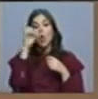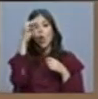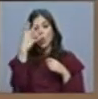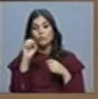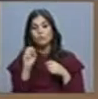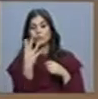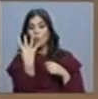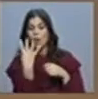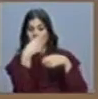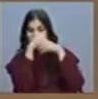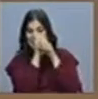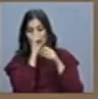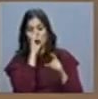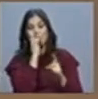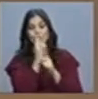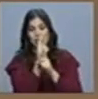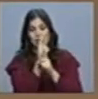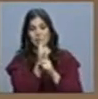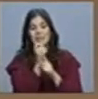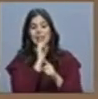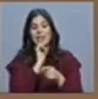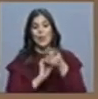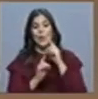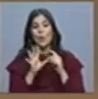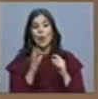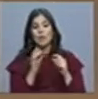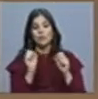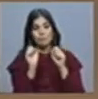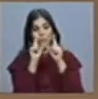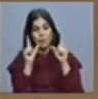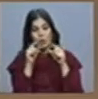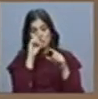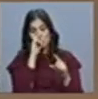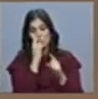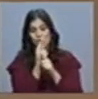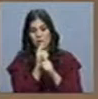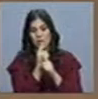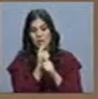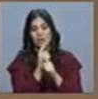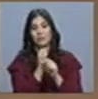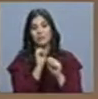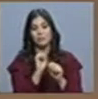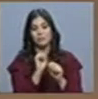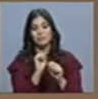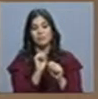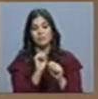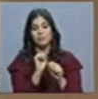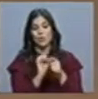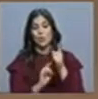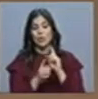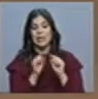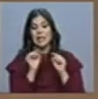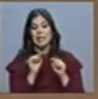4 telescópios ao mesmo tempo. Isto faz com que, quando ligados ao mesmo tempo, uma técnica chamada interferometria, este